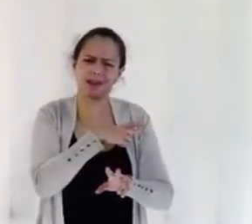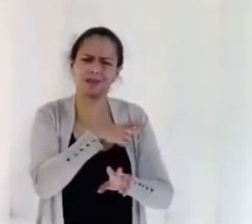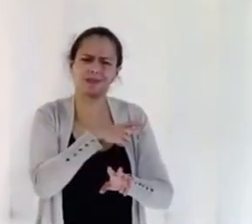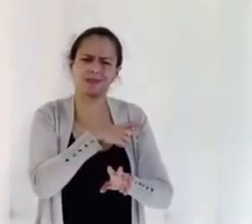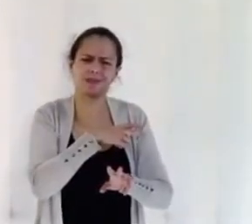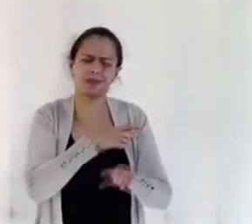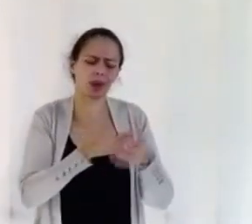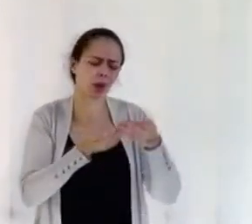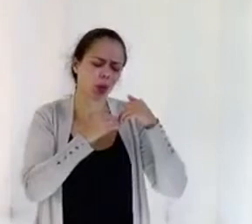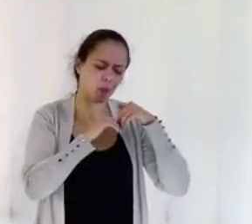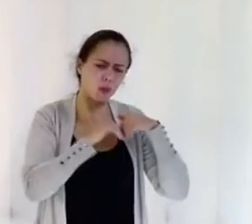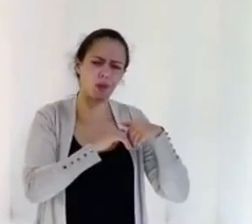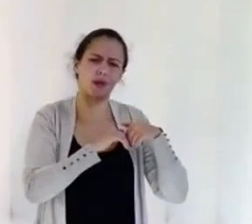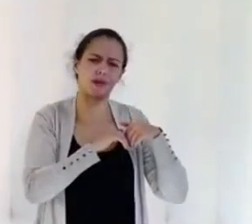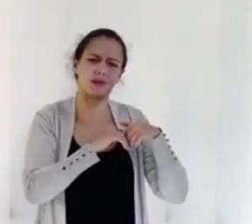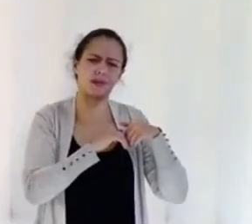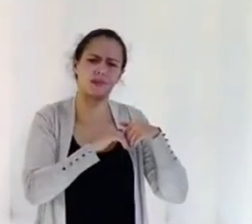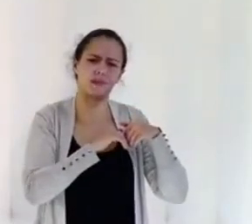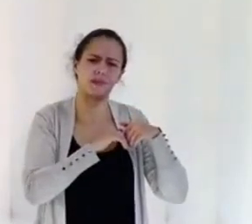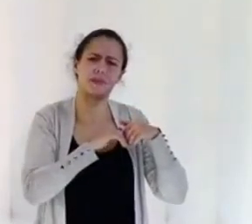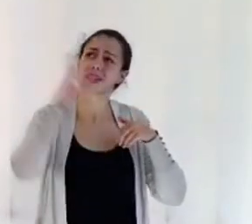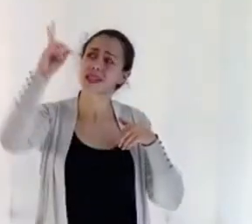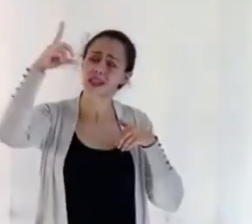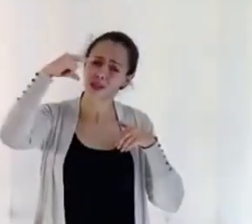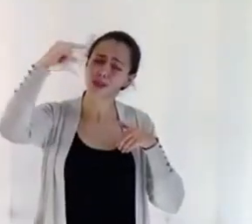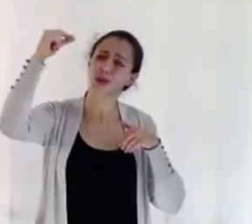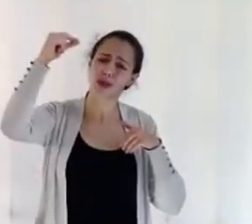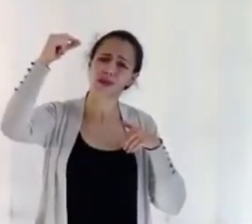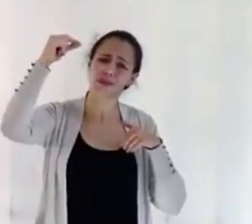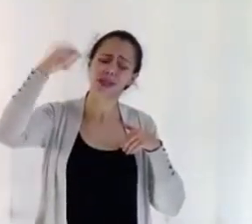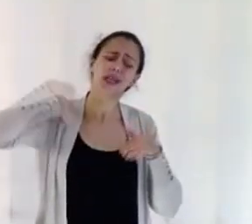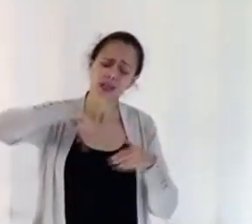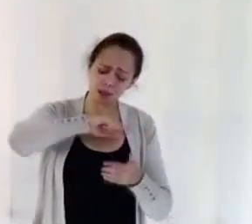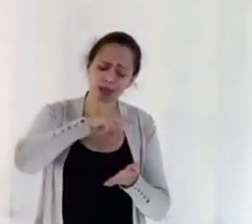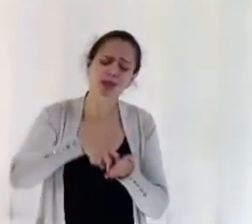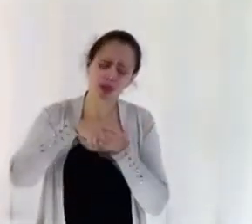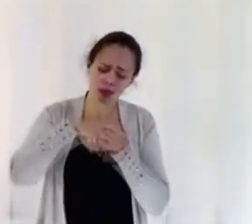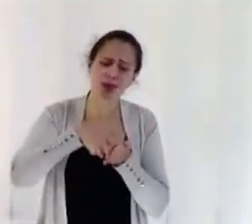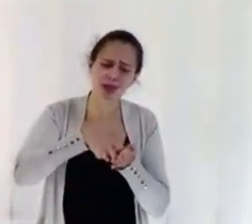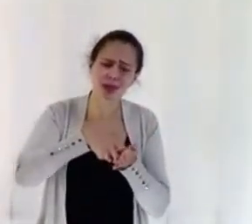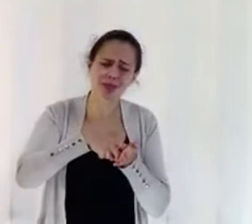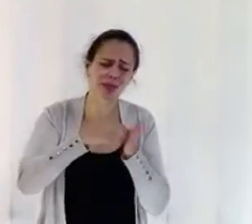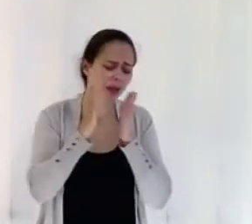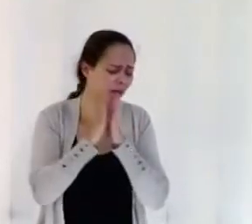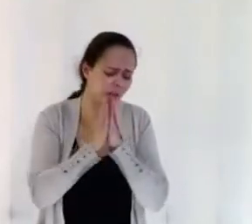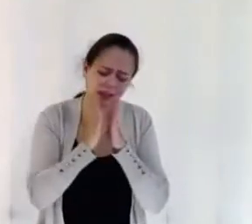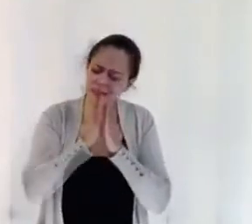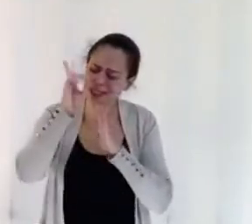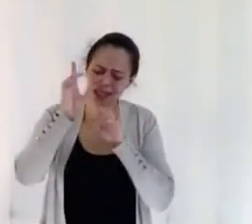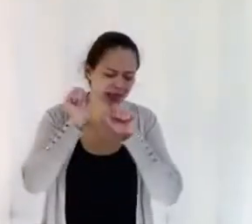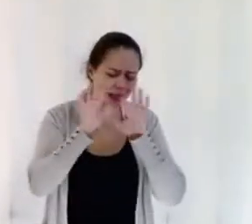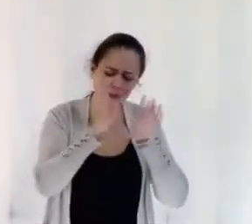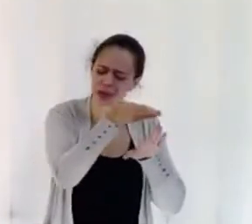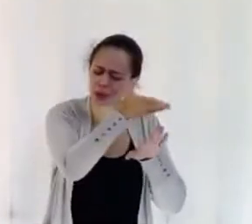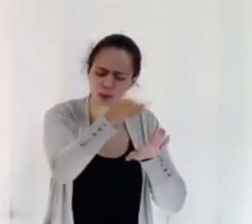nossa função, a obrigação que Deus colocou em nós, e nós colocamos o joelho, passamos a orar por essas ovelhas, e choramos